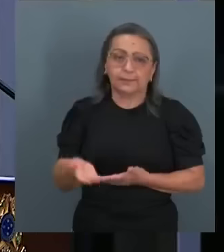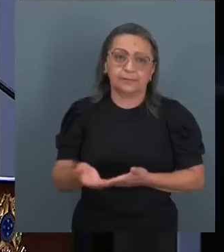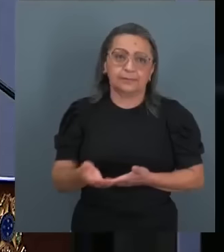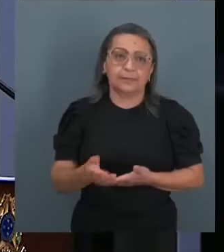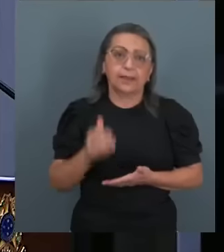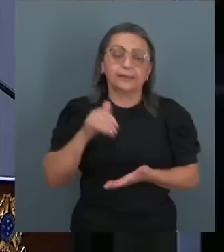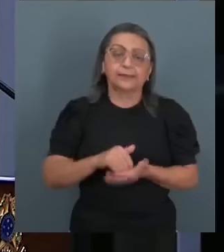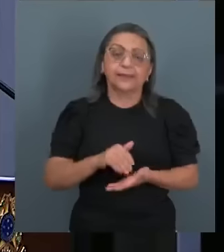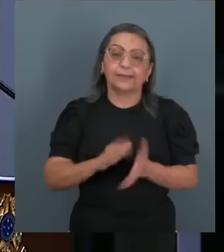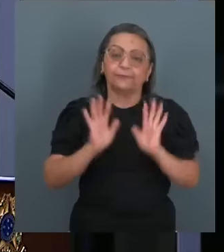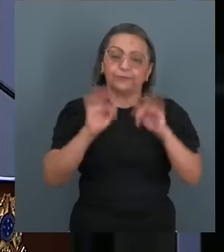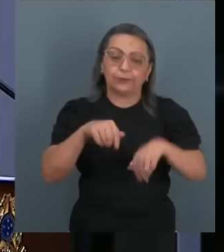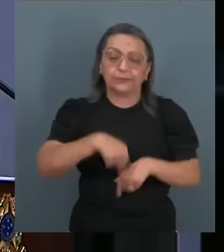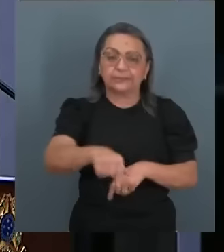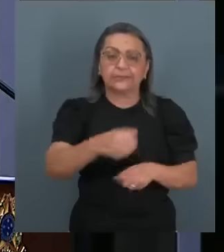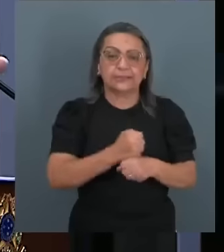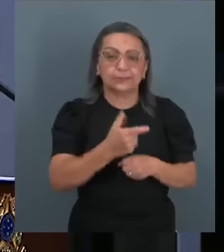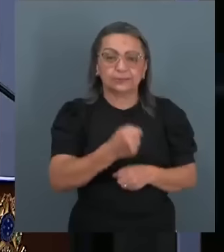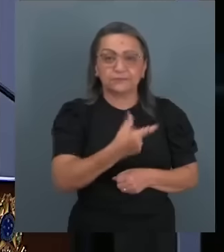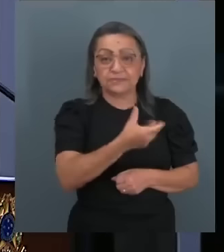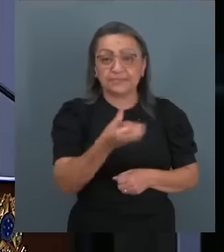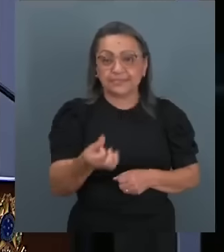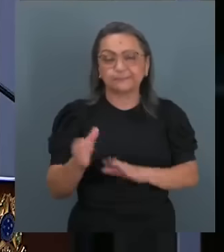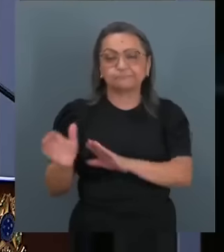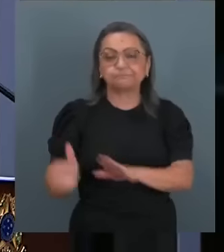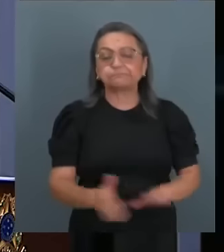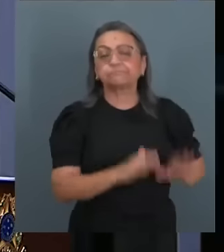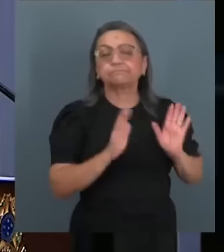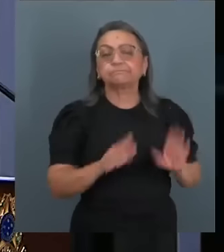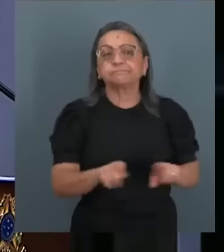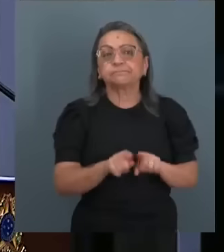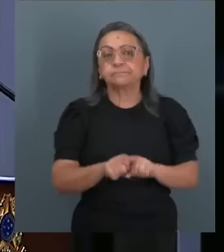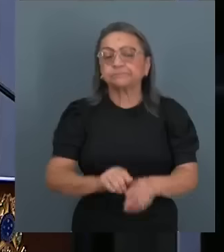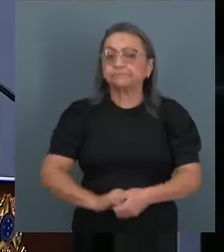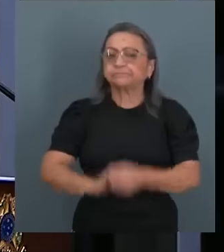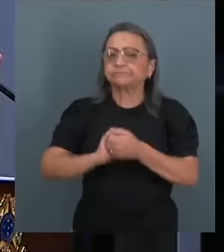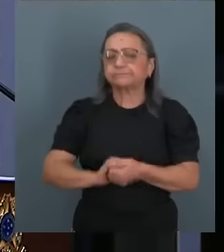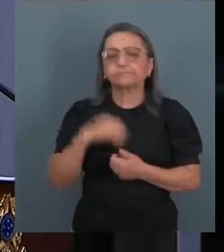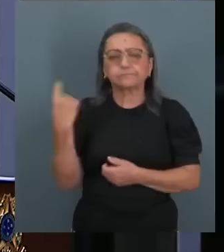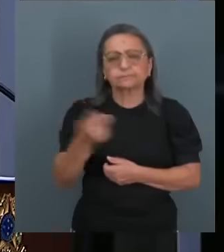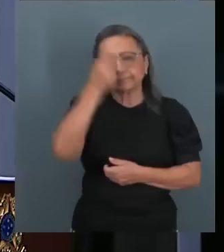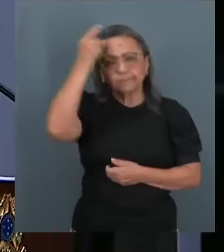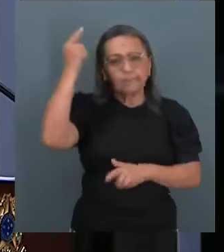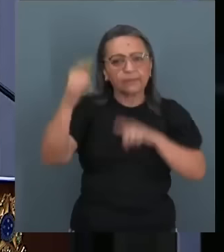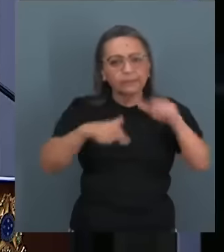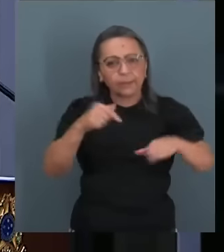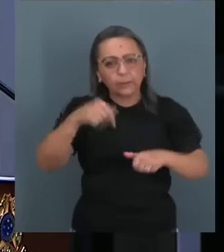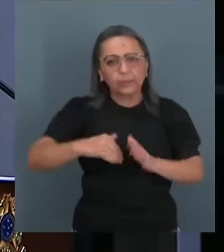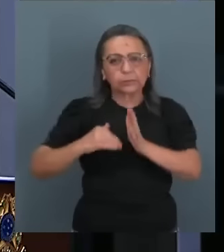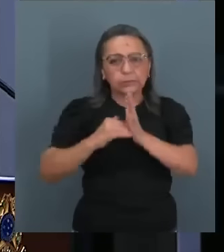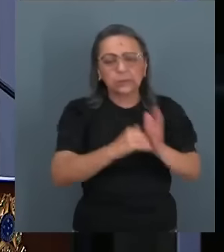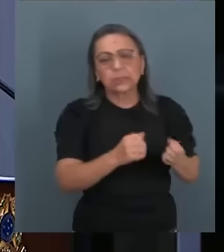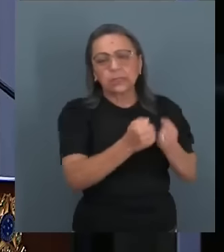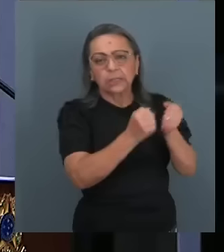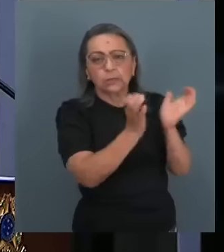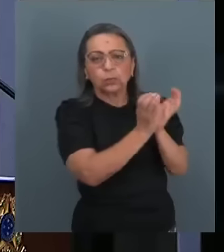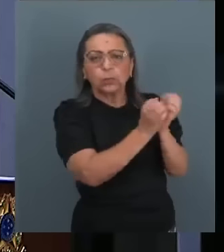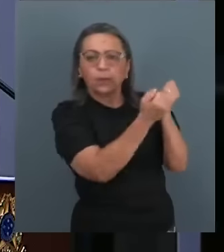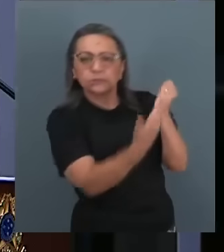o final do ano. Mas eu quero saudar, né, os funcionários dessa casa, os